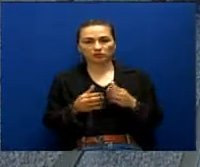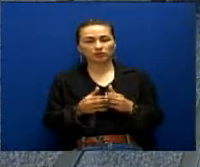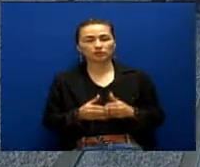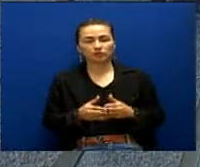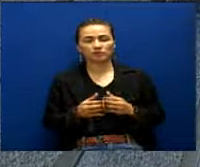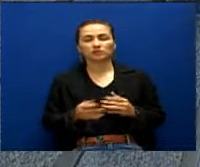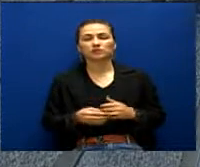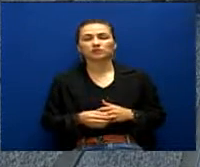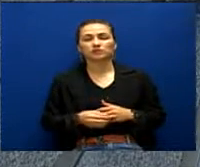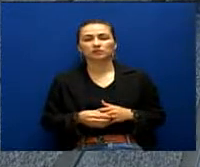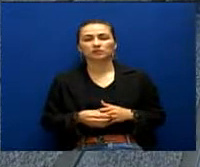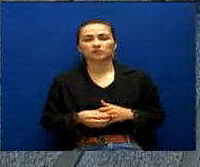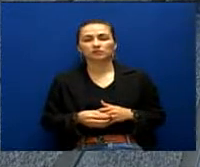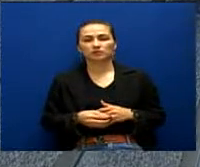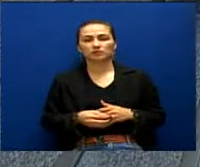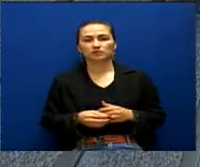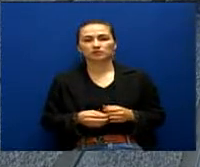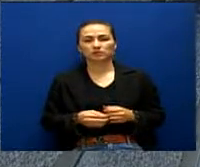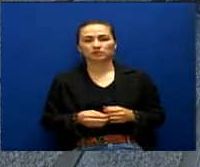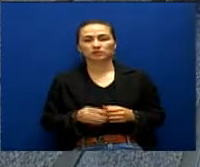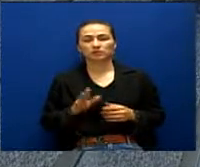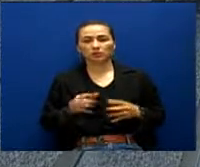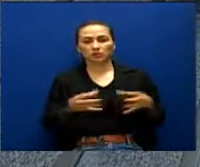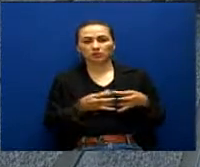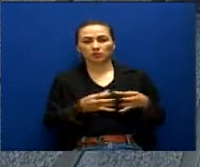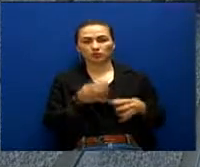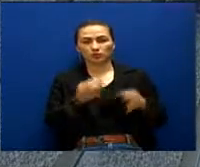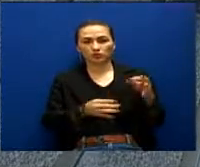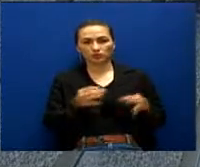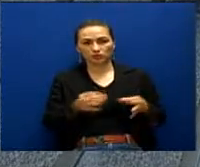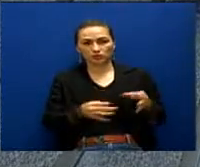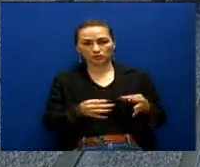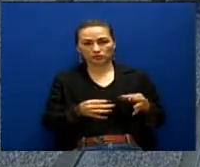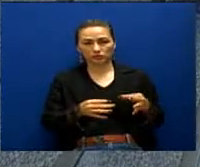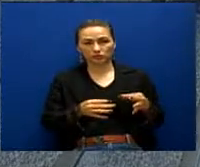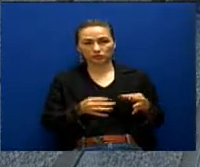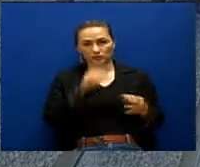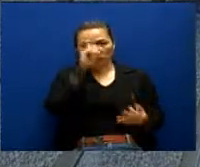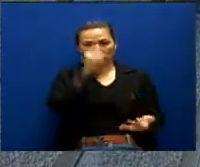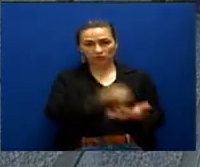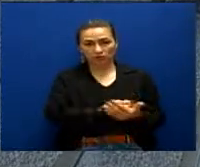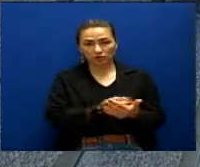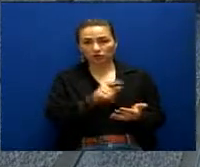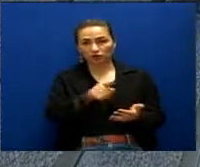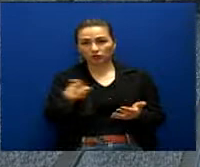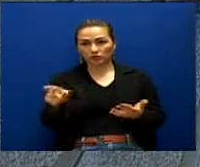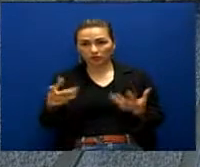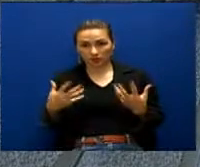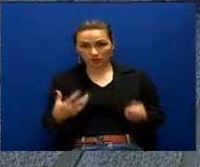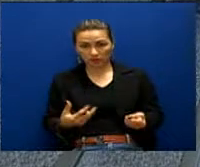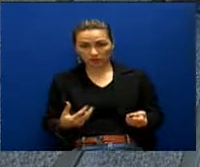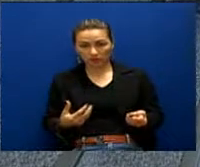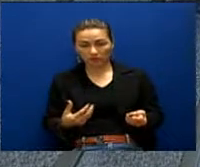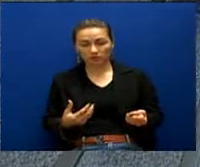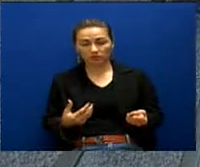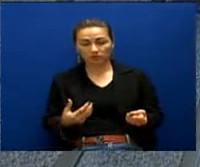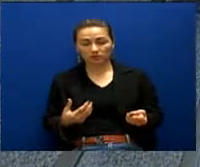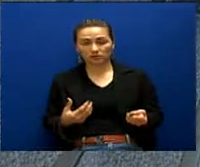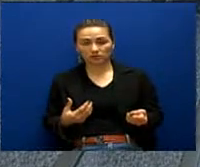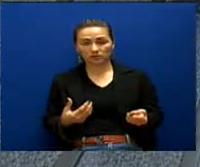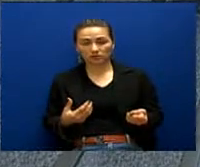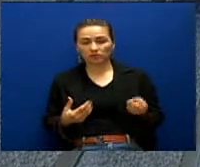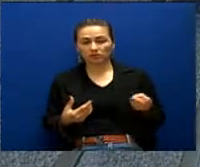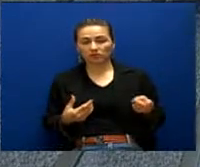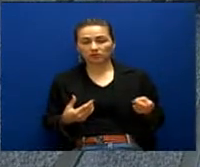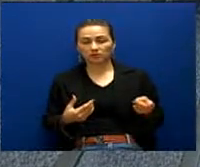o encaminhamento, aqueles que querem respeitar o parecer da comissão, votam sim, as emendas são arquivadas. Comissão de Economia pede o voto sim